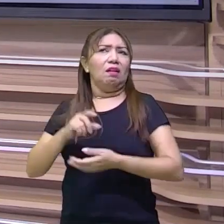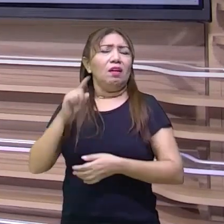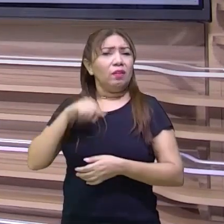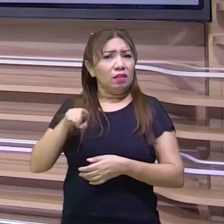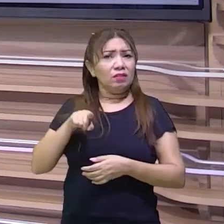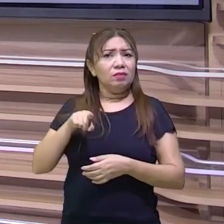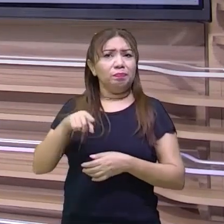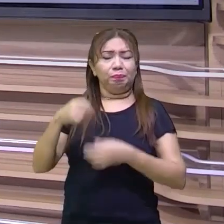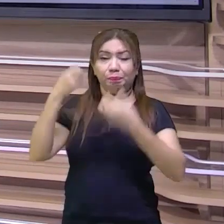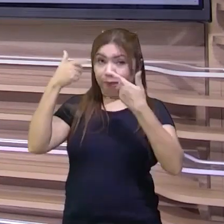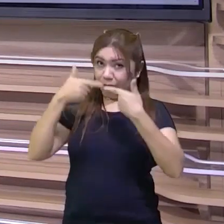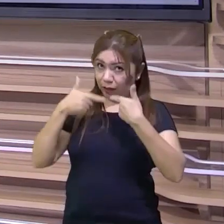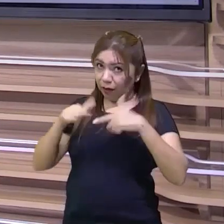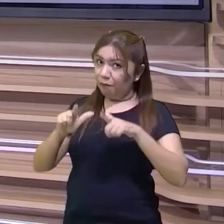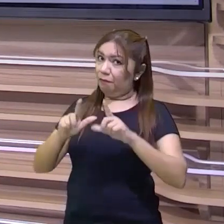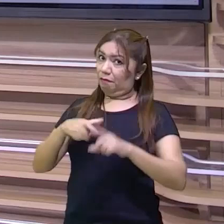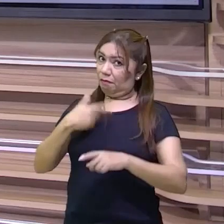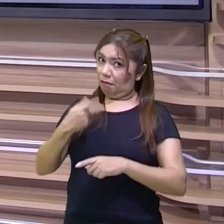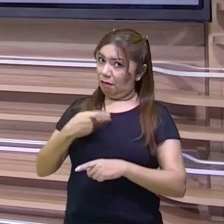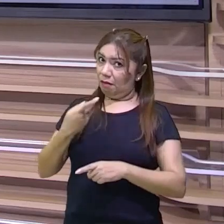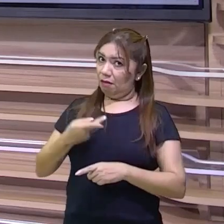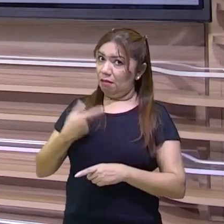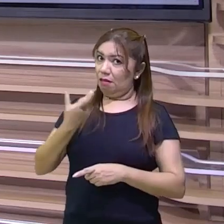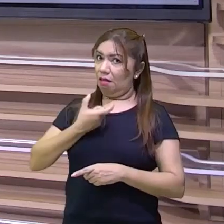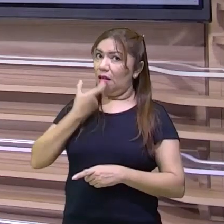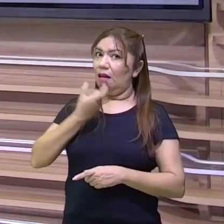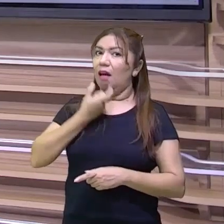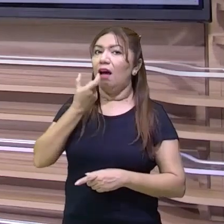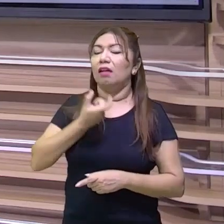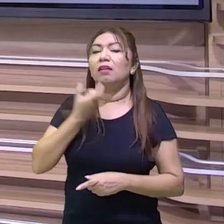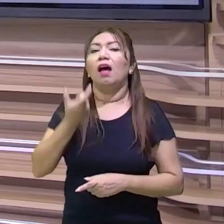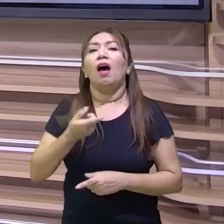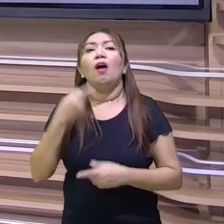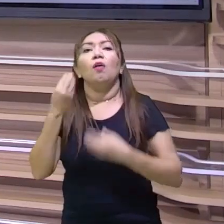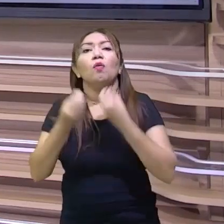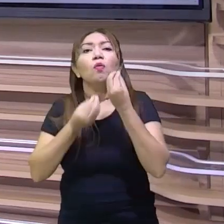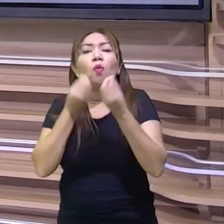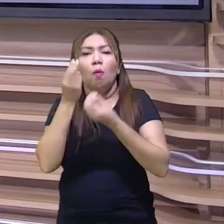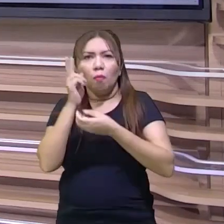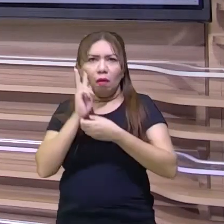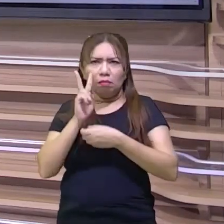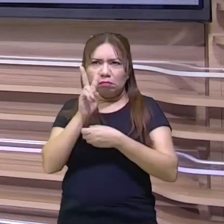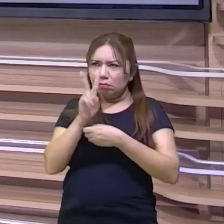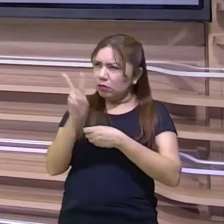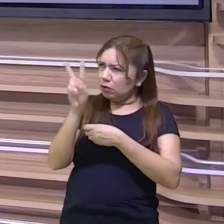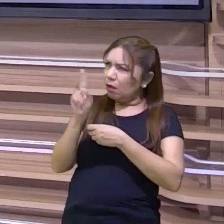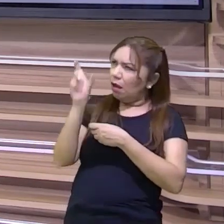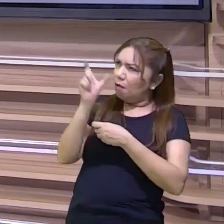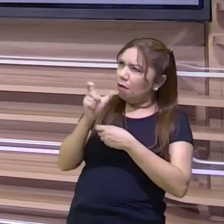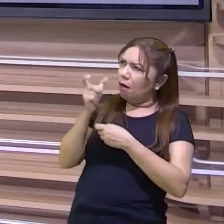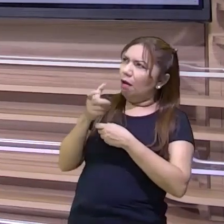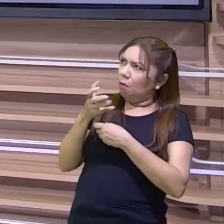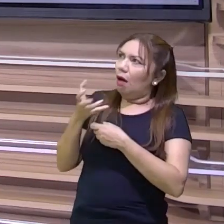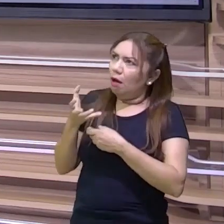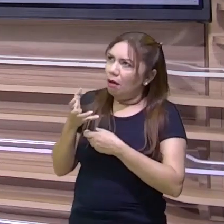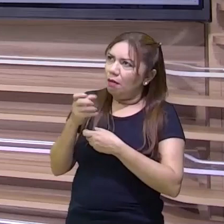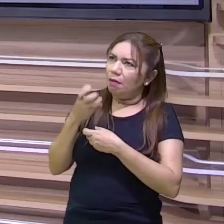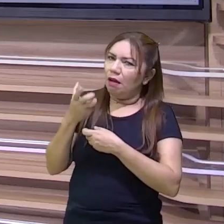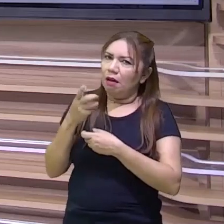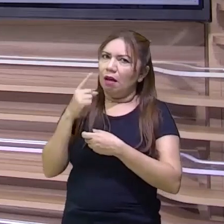entendam é que na língua falada a gente consegue perceber pela forma como a pessoa fala. Contém,